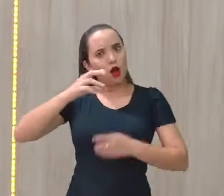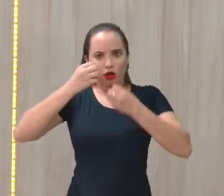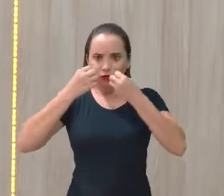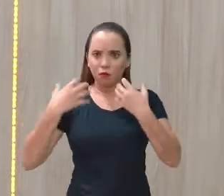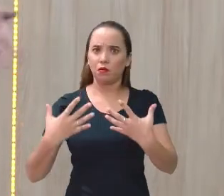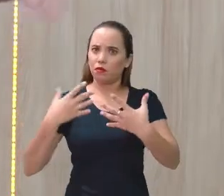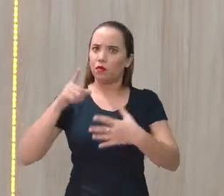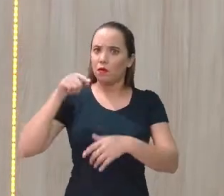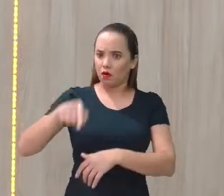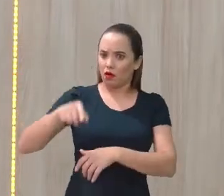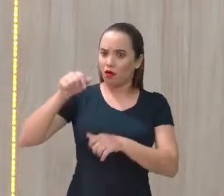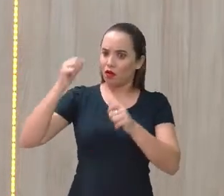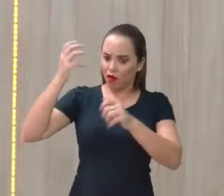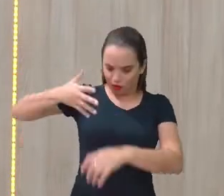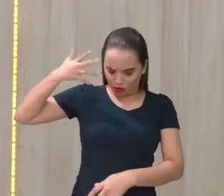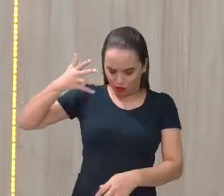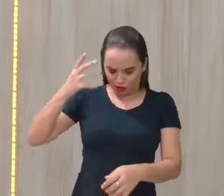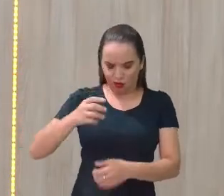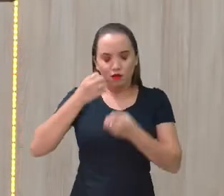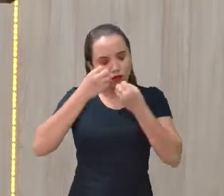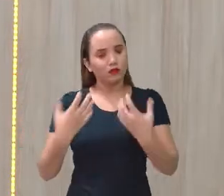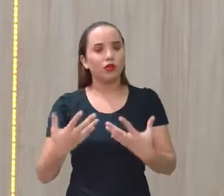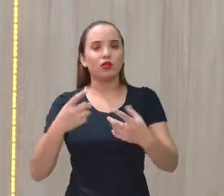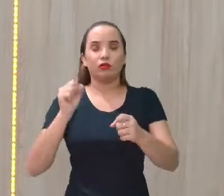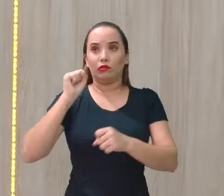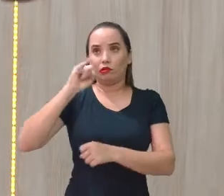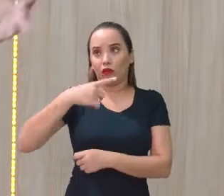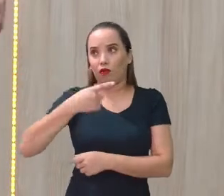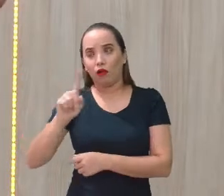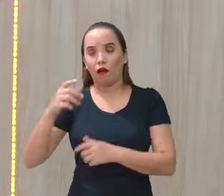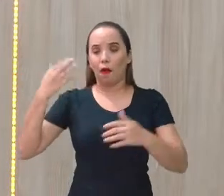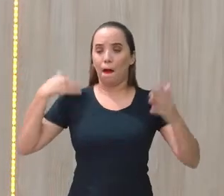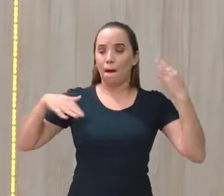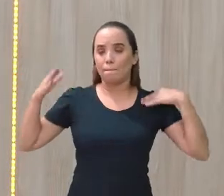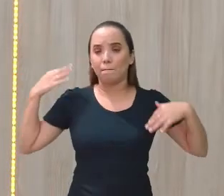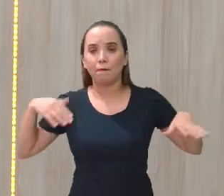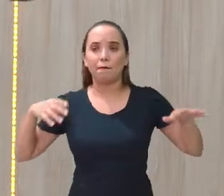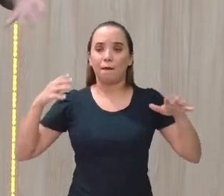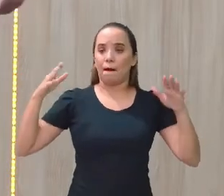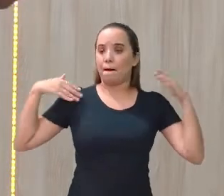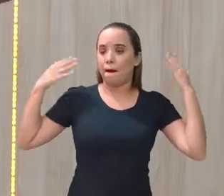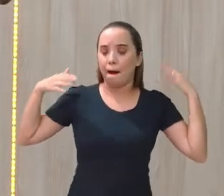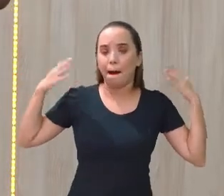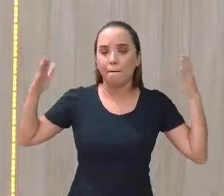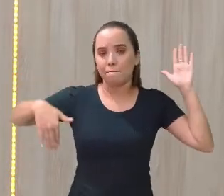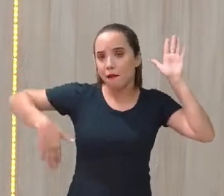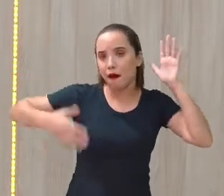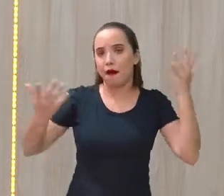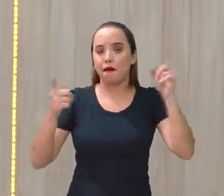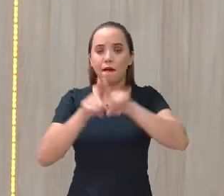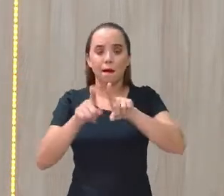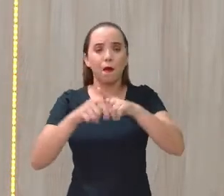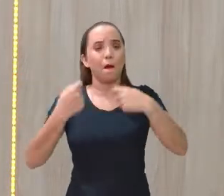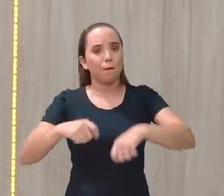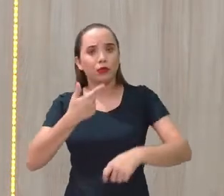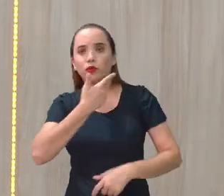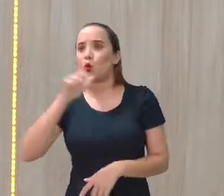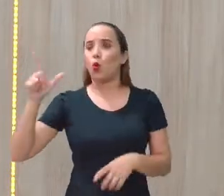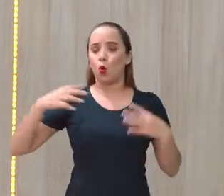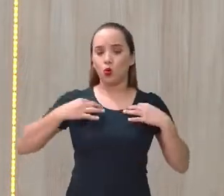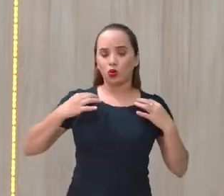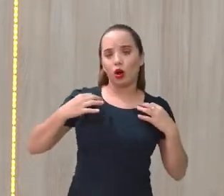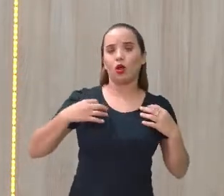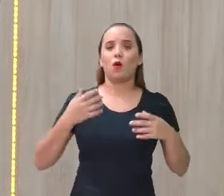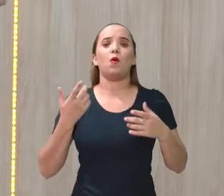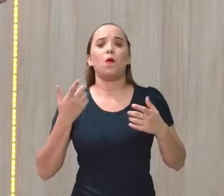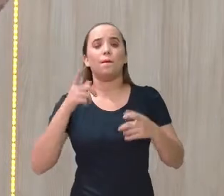vai à praia, a gente precisa de uma roupa bem mais leve, descontraída, que é a linguagem informal, aquela coloquial que a gente usa no dia a dia,